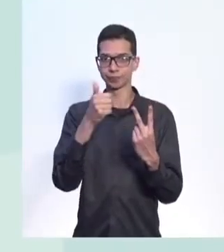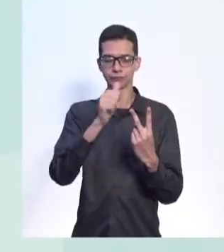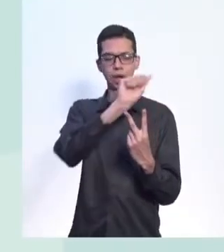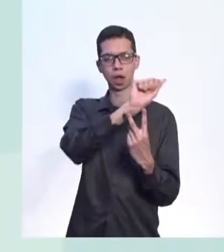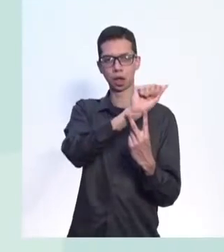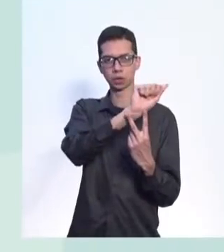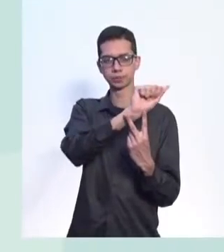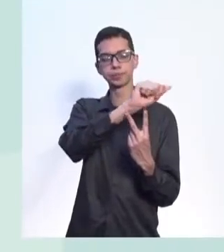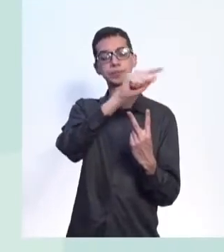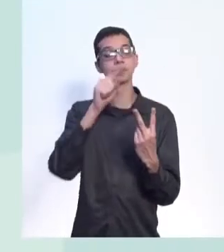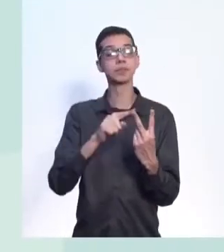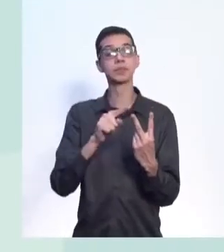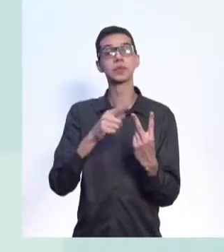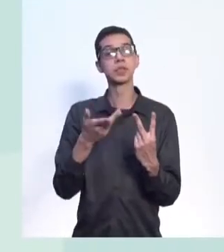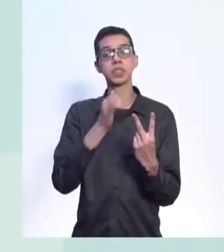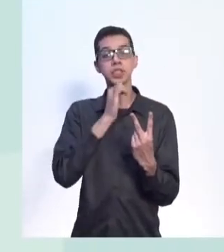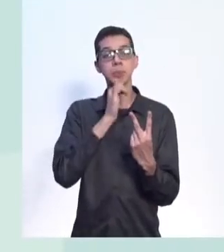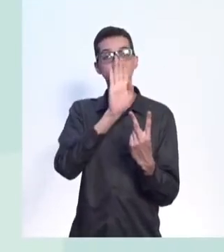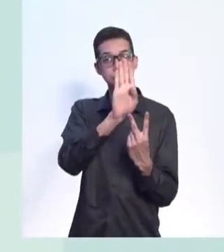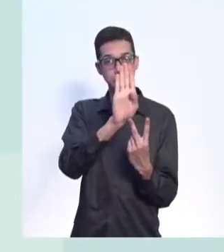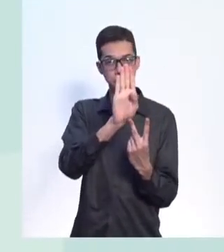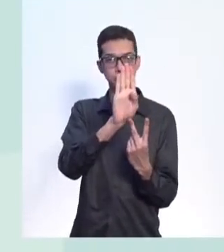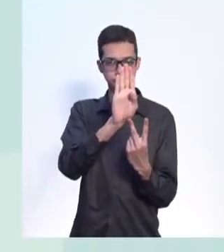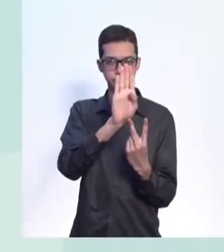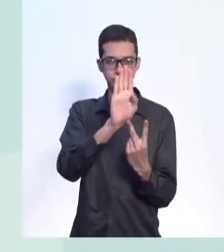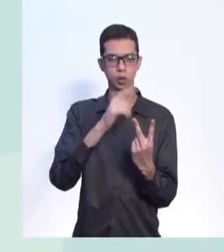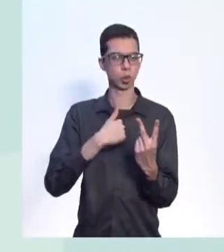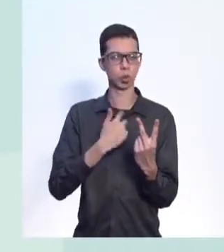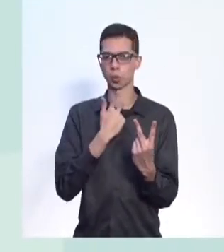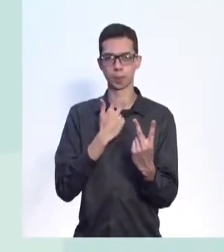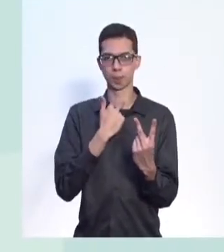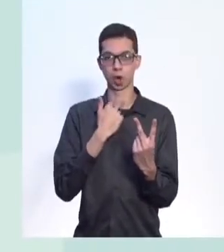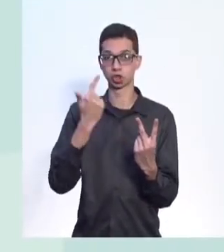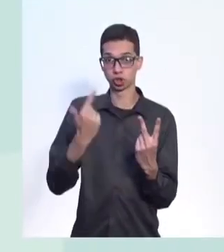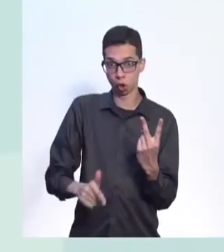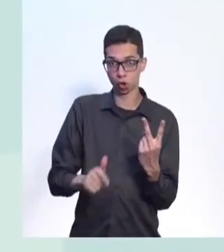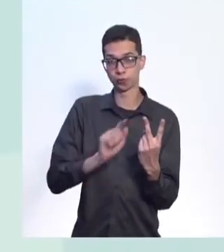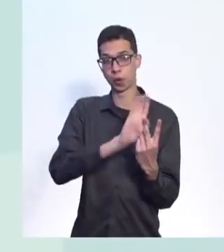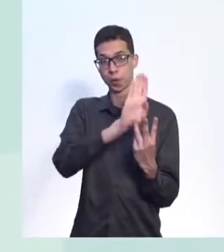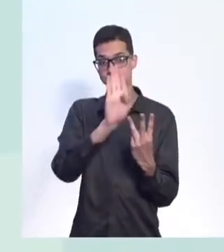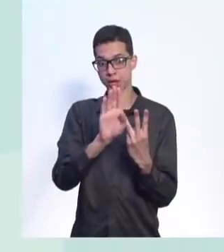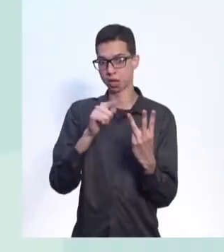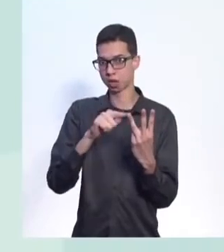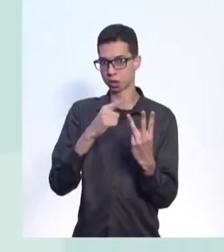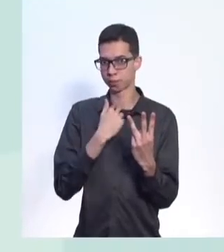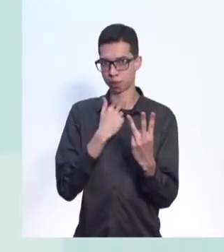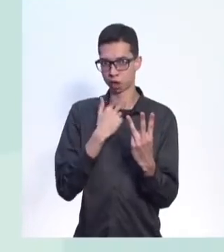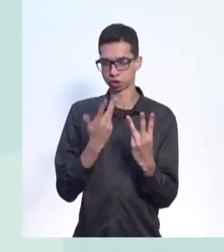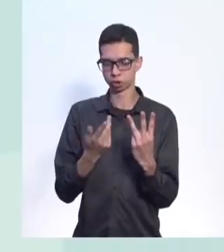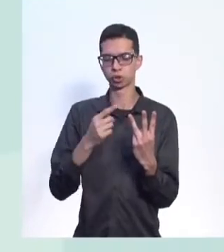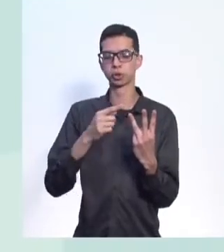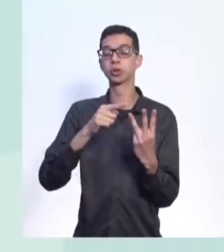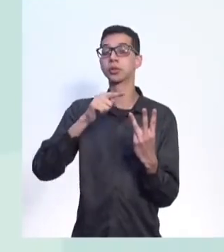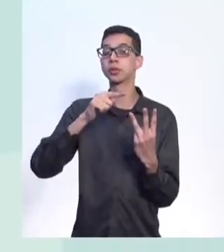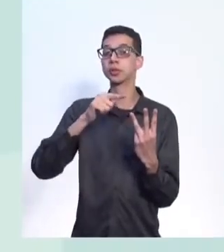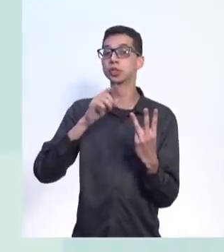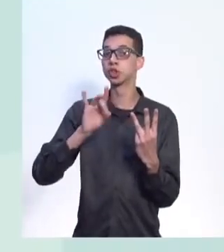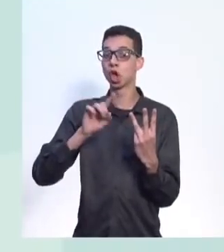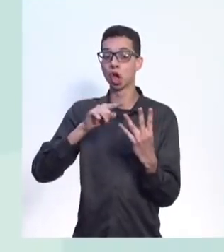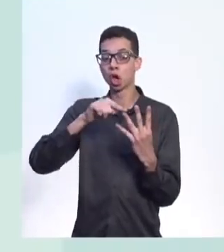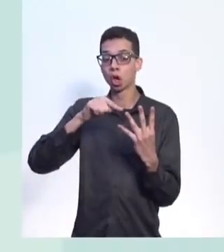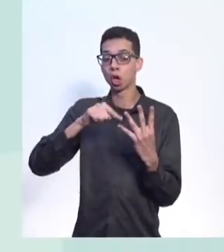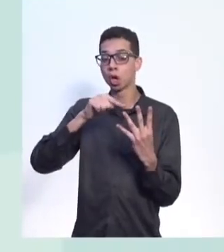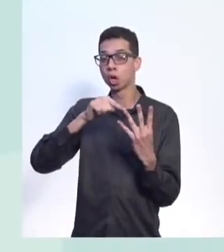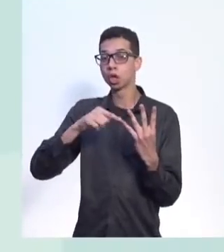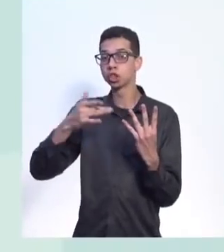Então, por exemplo, coloquei o B. Eu não posso repetir, então vão sobrar só 2. Então, 2 na